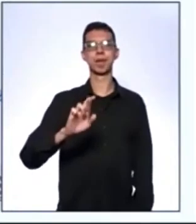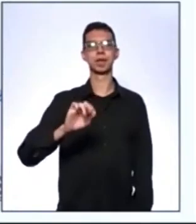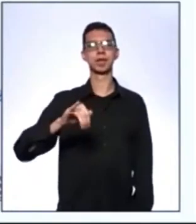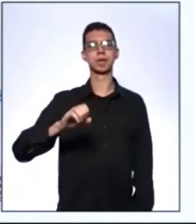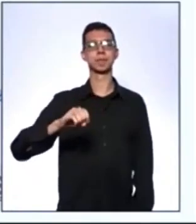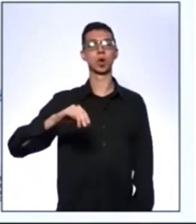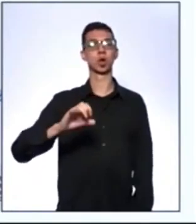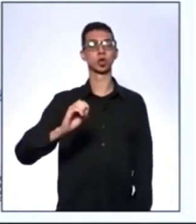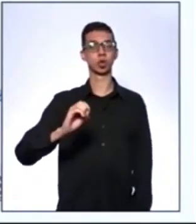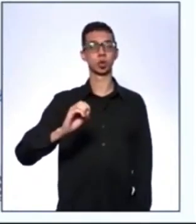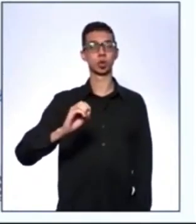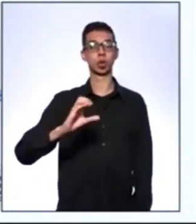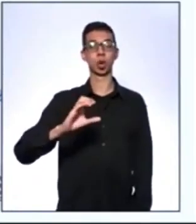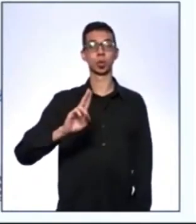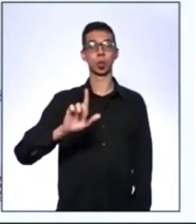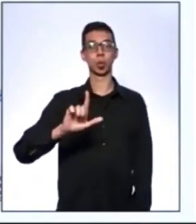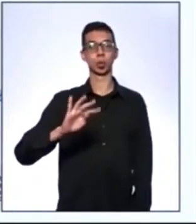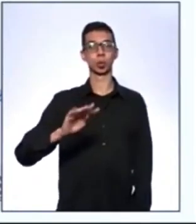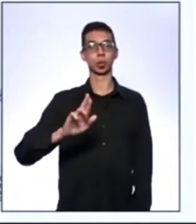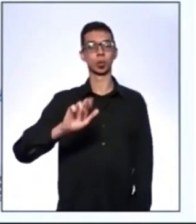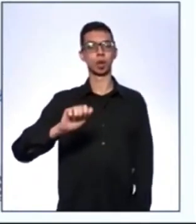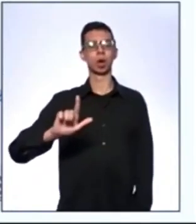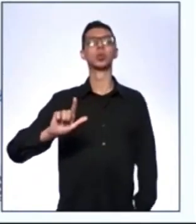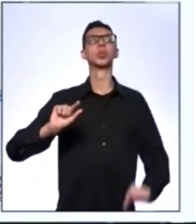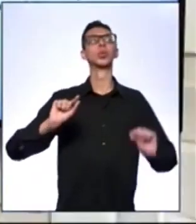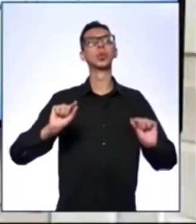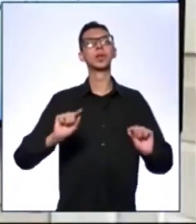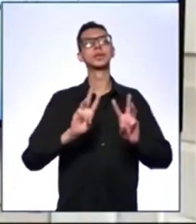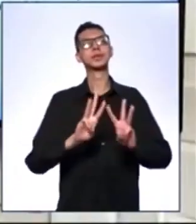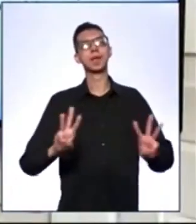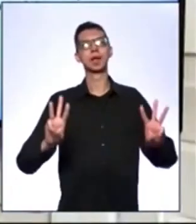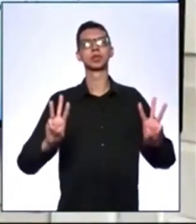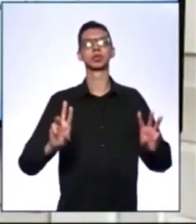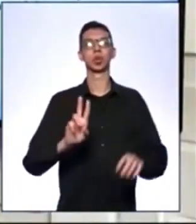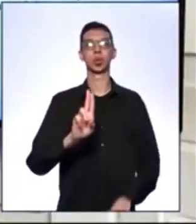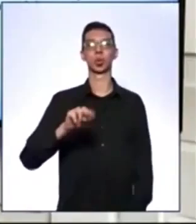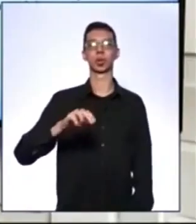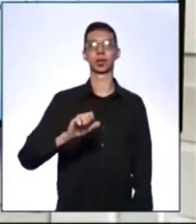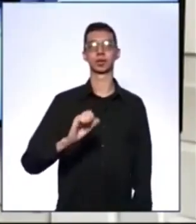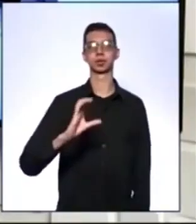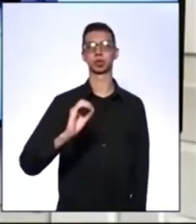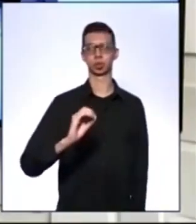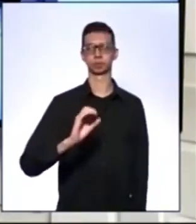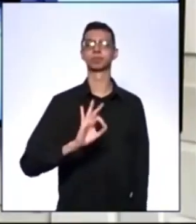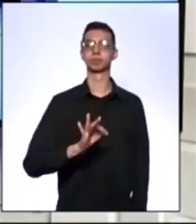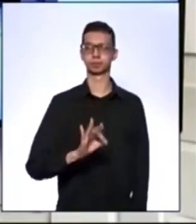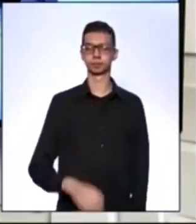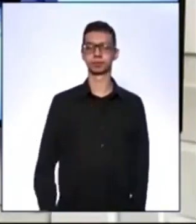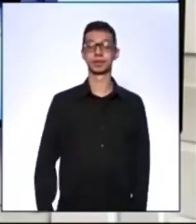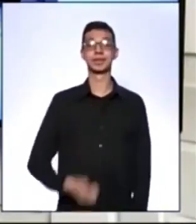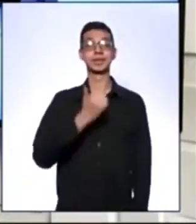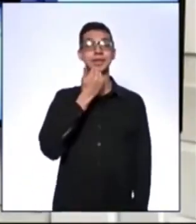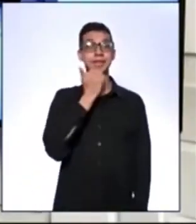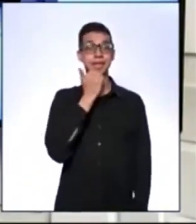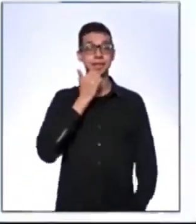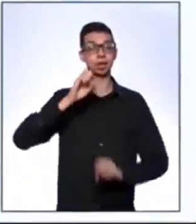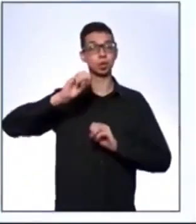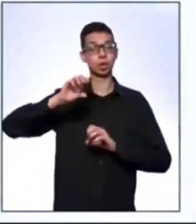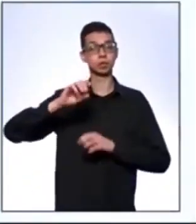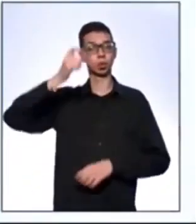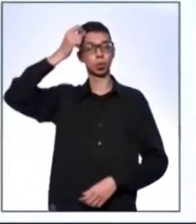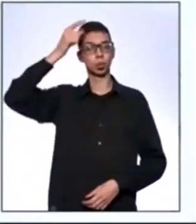olha lá. Unesco, tá? A Organização das Nações Unidas para a Ciência, Educação e Cultura. Olha a nossa